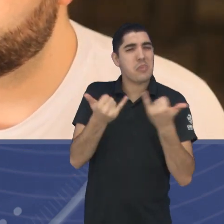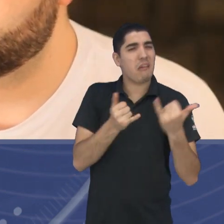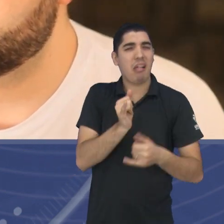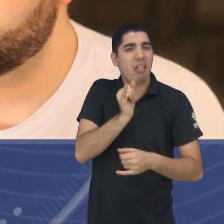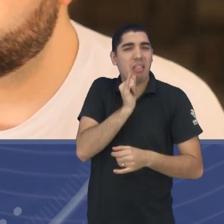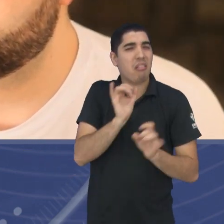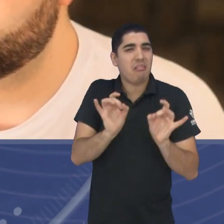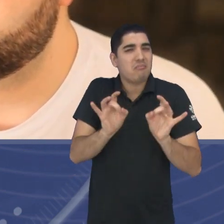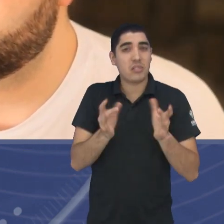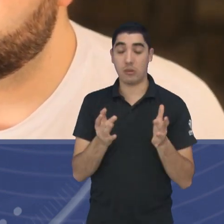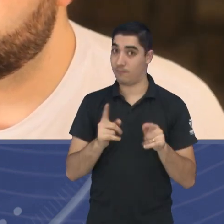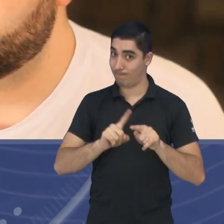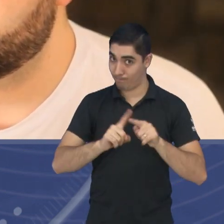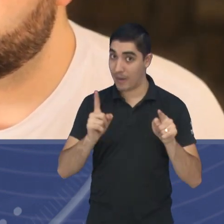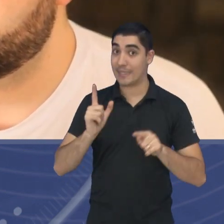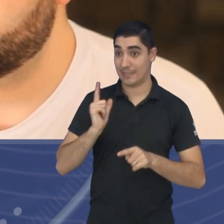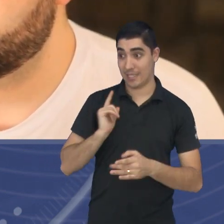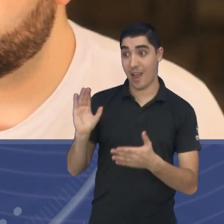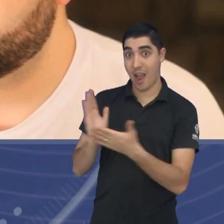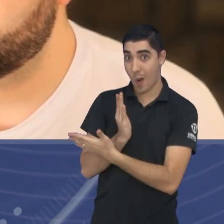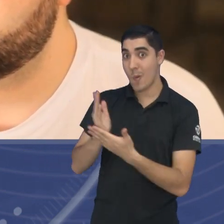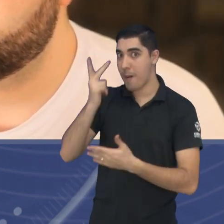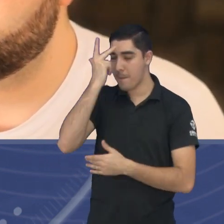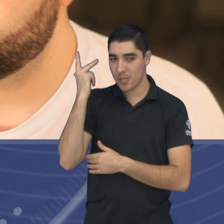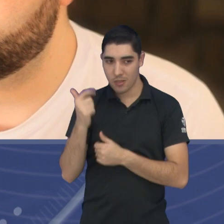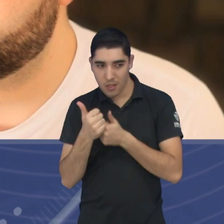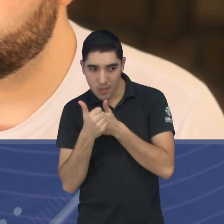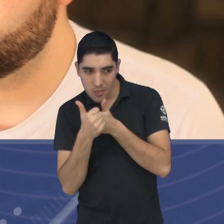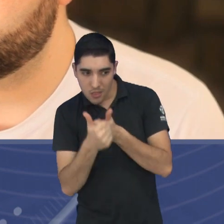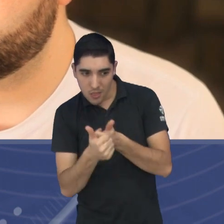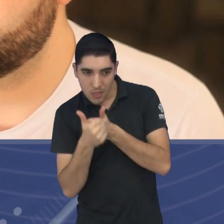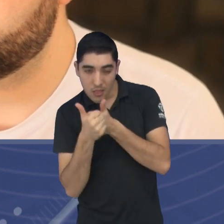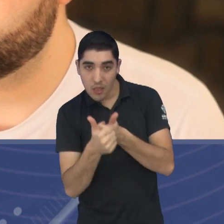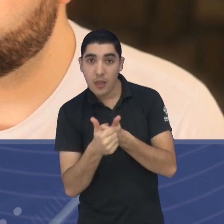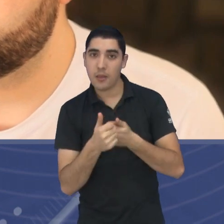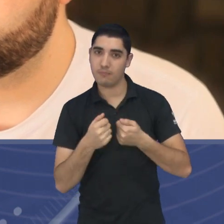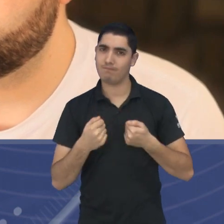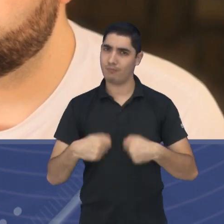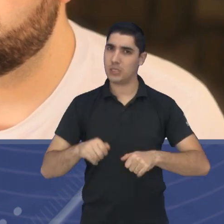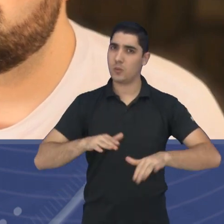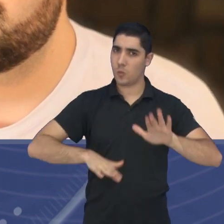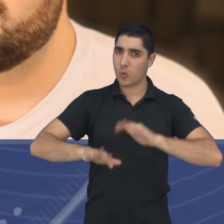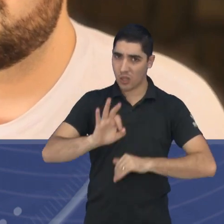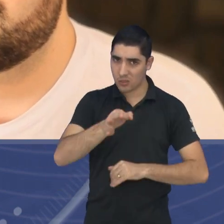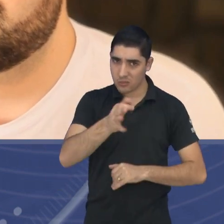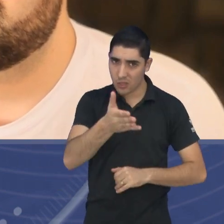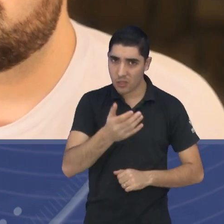pessoal compartilhando, seguindo, mas tem que tomar muito cuidado, não é mesmo?